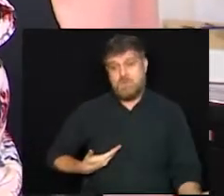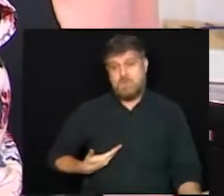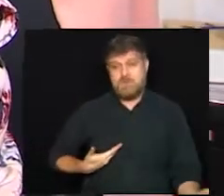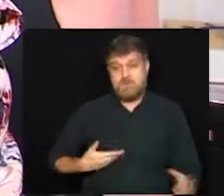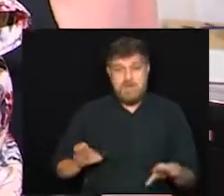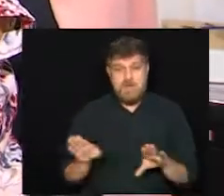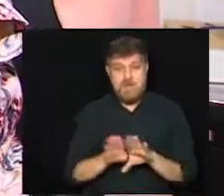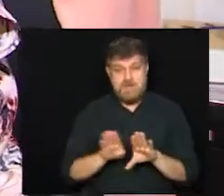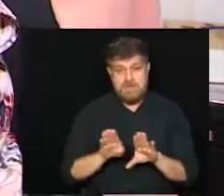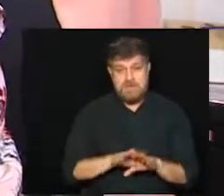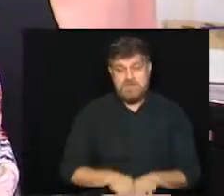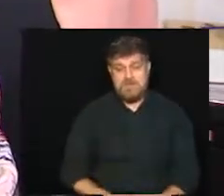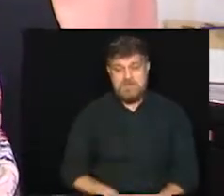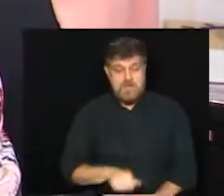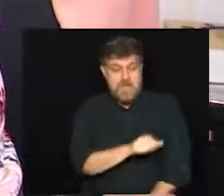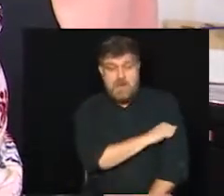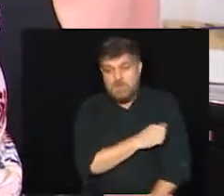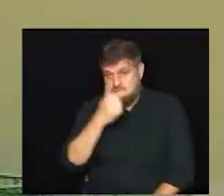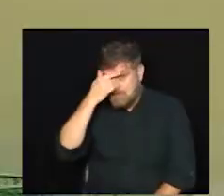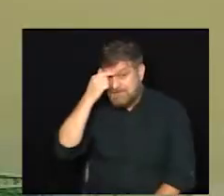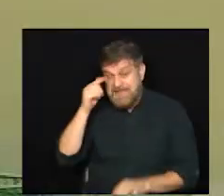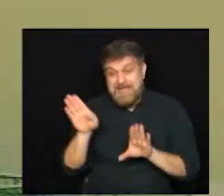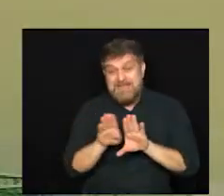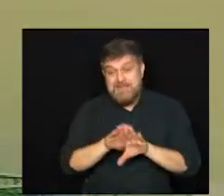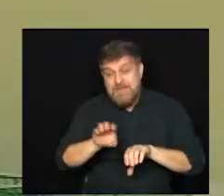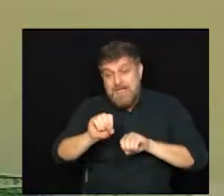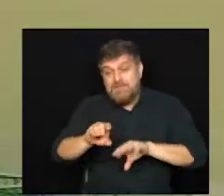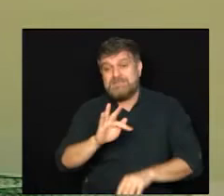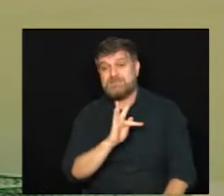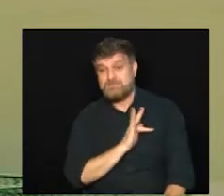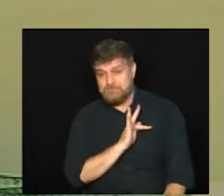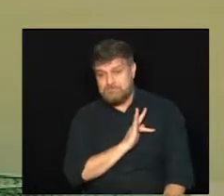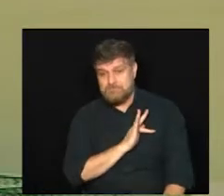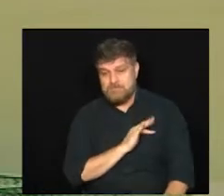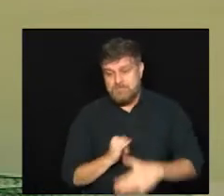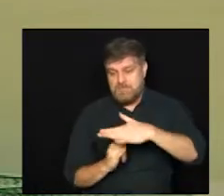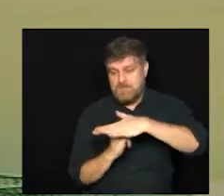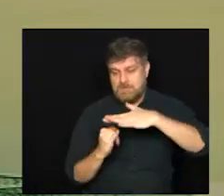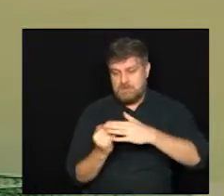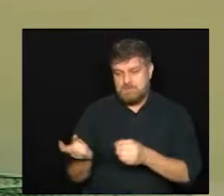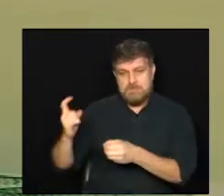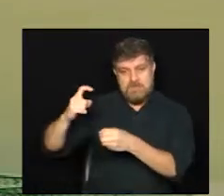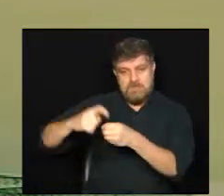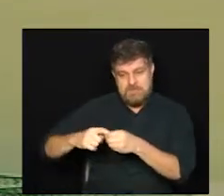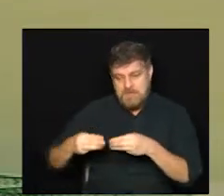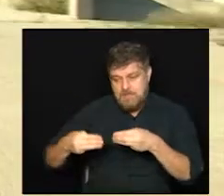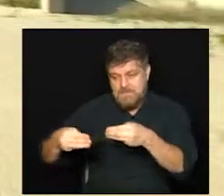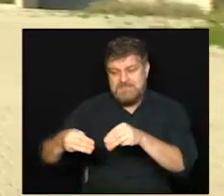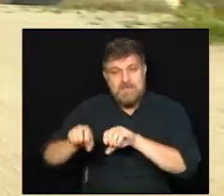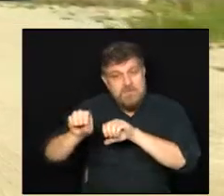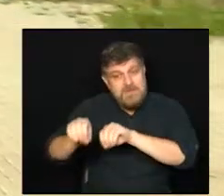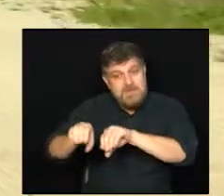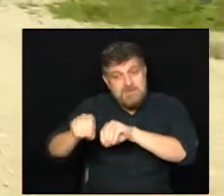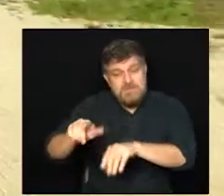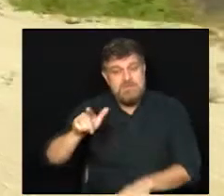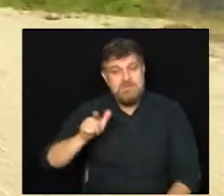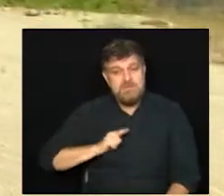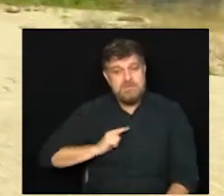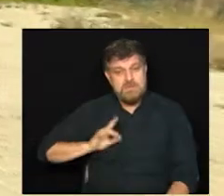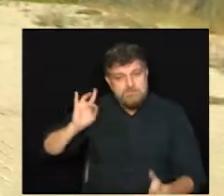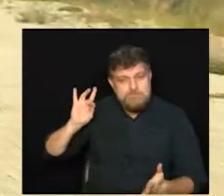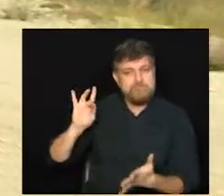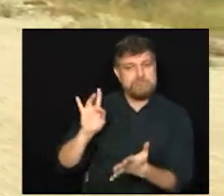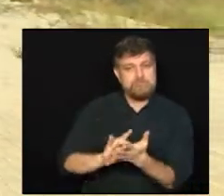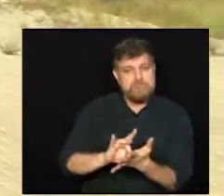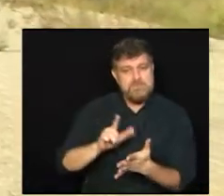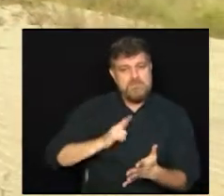educação universitária e também da educação técnica, né? A instituição é vinculada ao Ministério da Educação e reconhecida